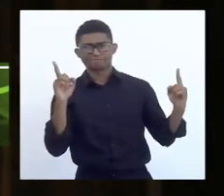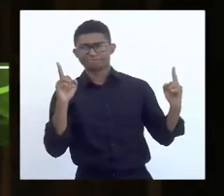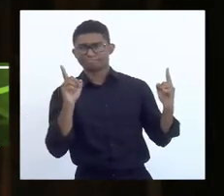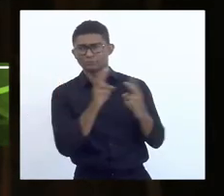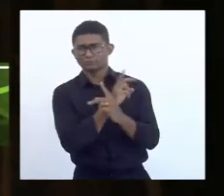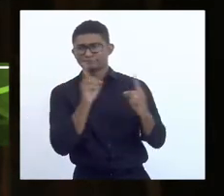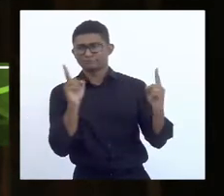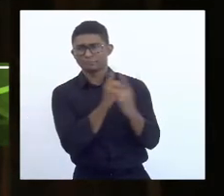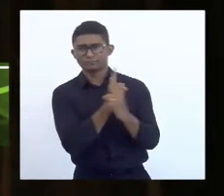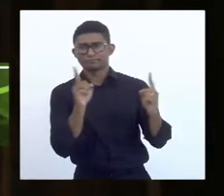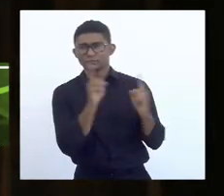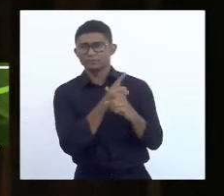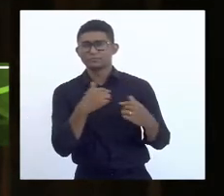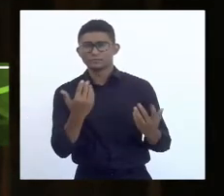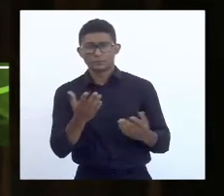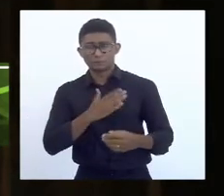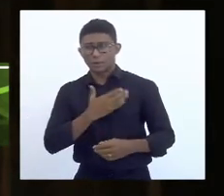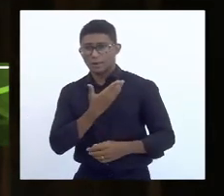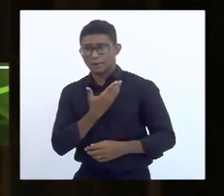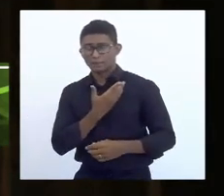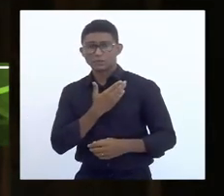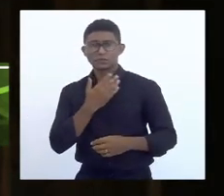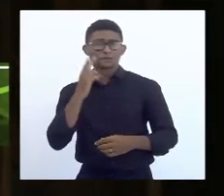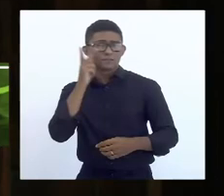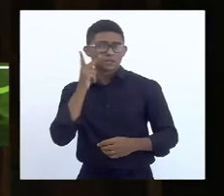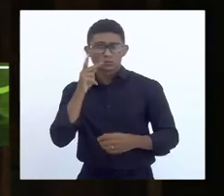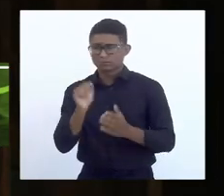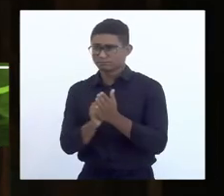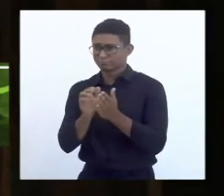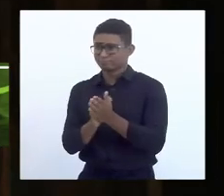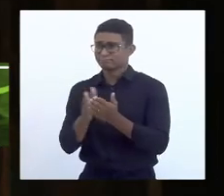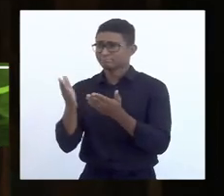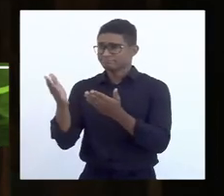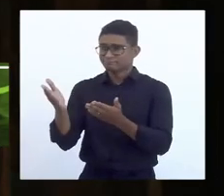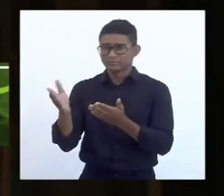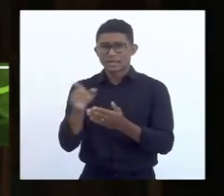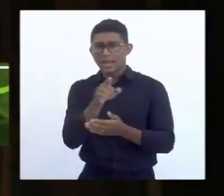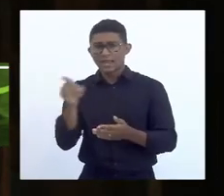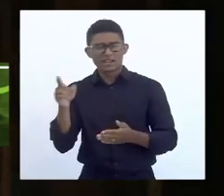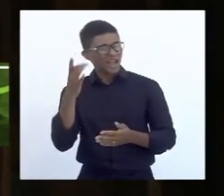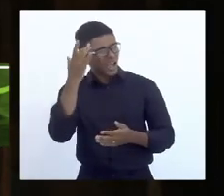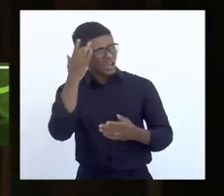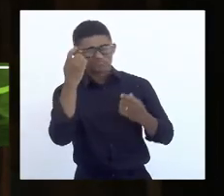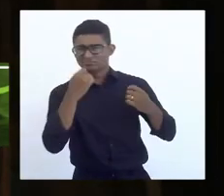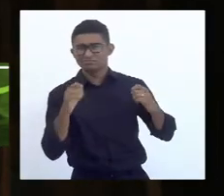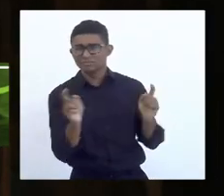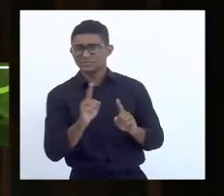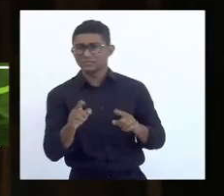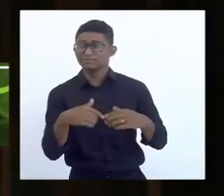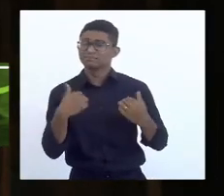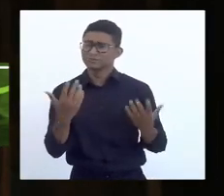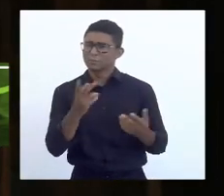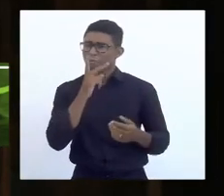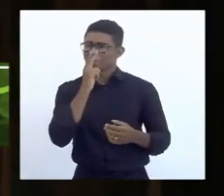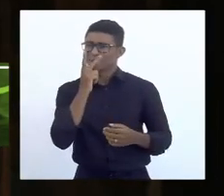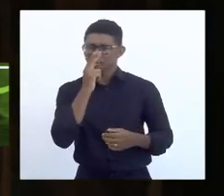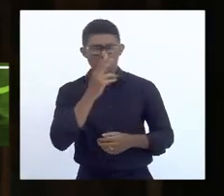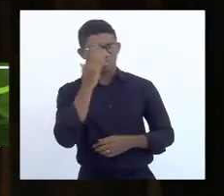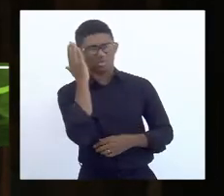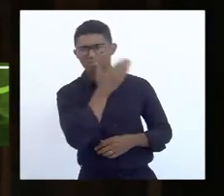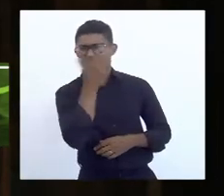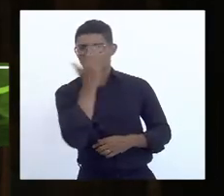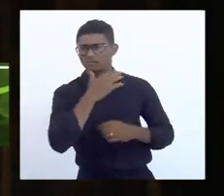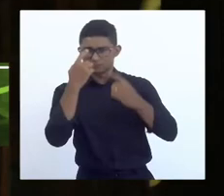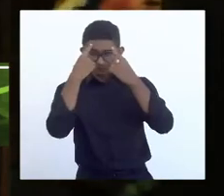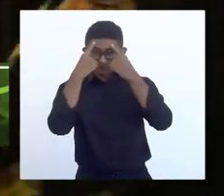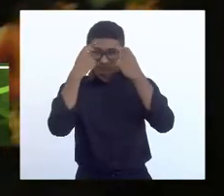colegas vereadores, nenhum deles achou que nada precisava ser feito. É esse o nível de invisibilização que a violência sofrida